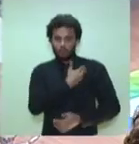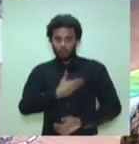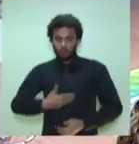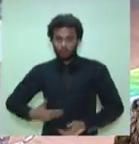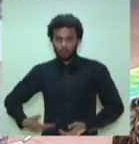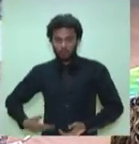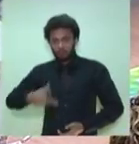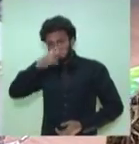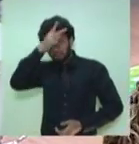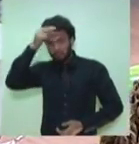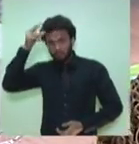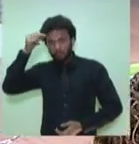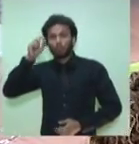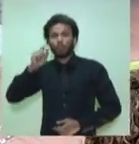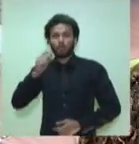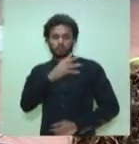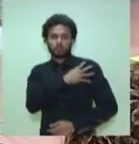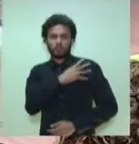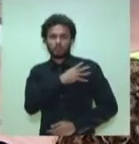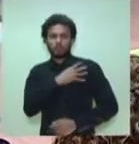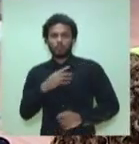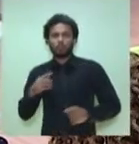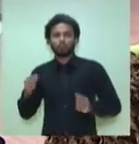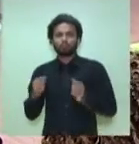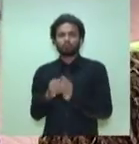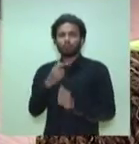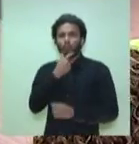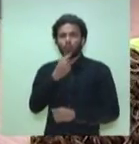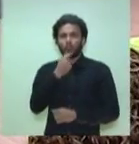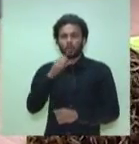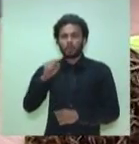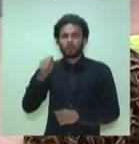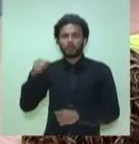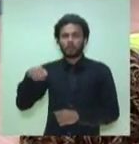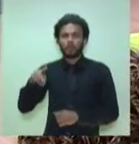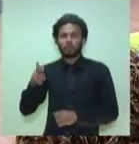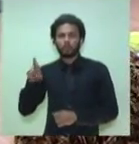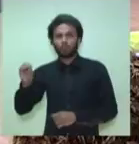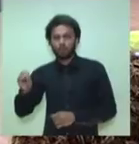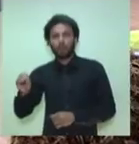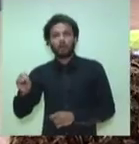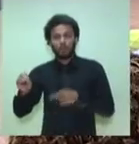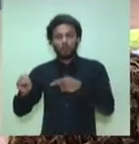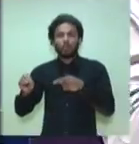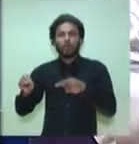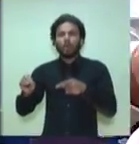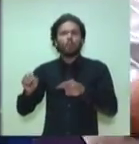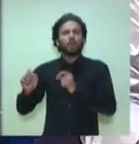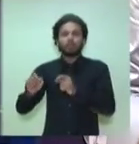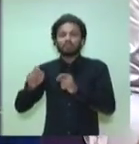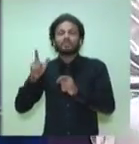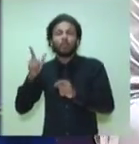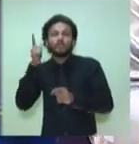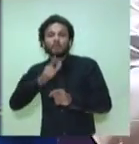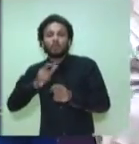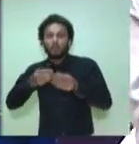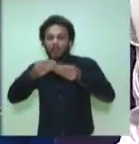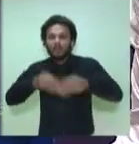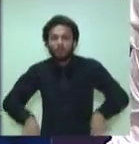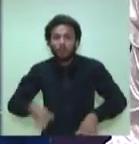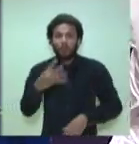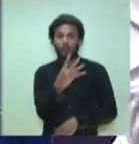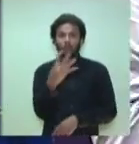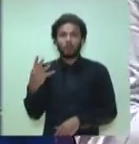Corrêa, através do senhor Sandro Breval, deu um rombo de R$ 44 milhões de reais na Previdência do município. O